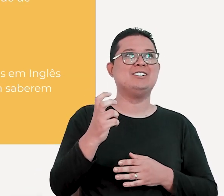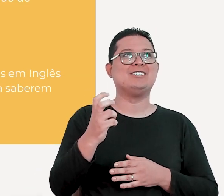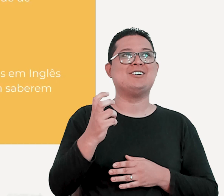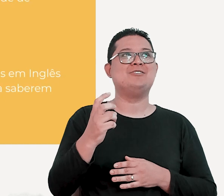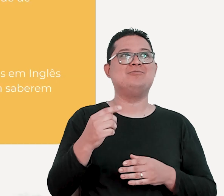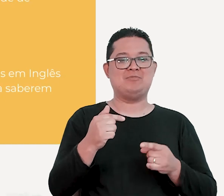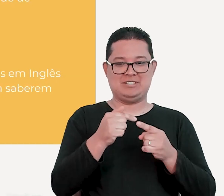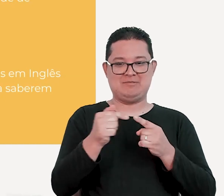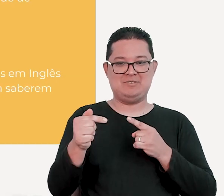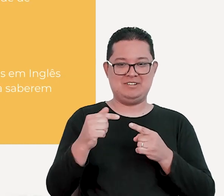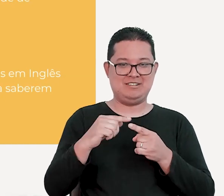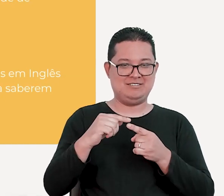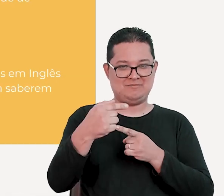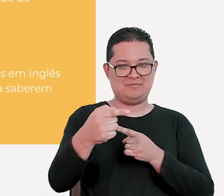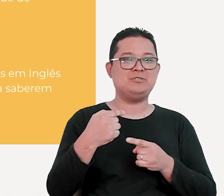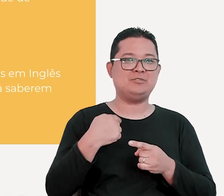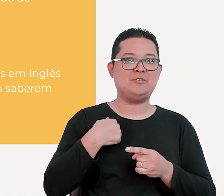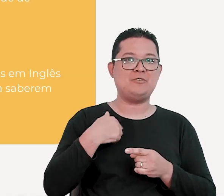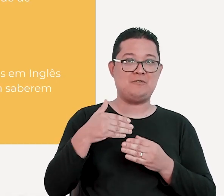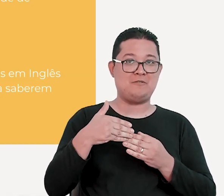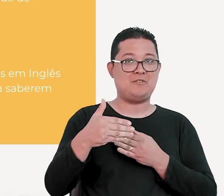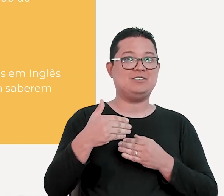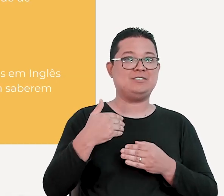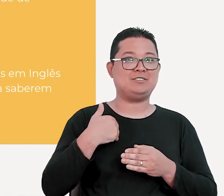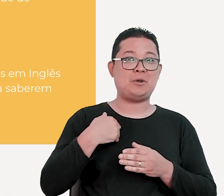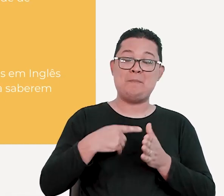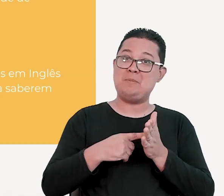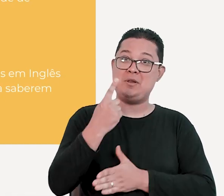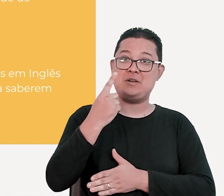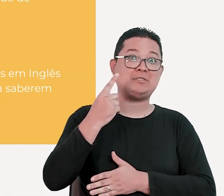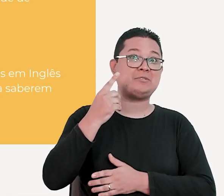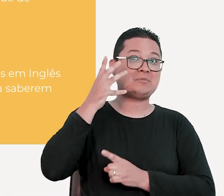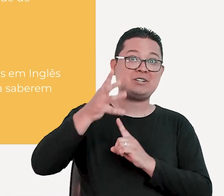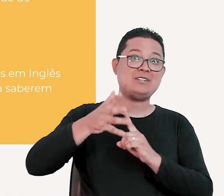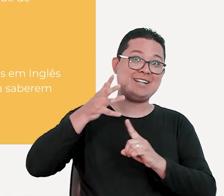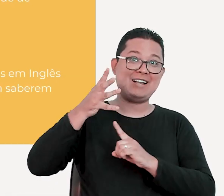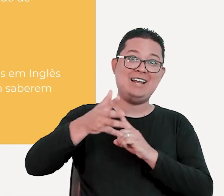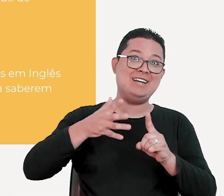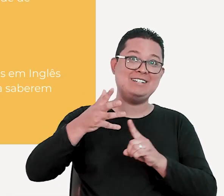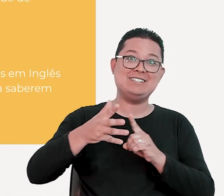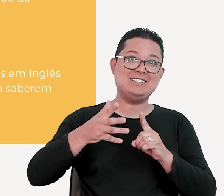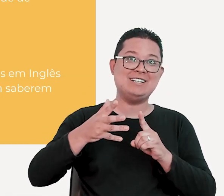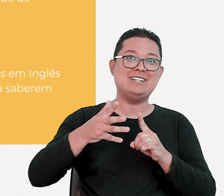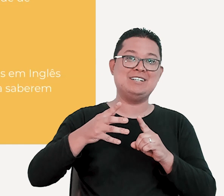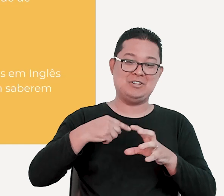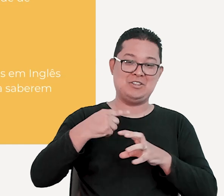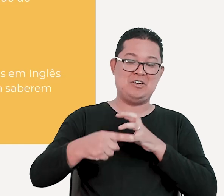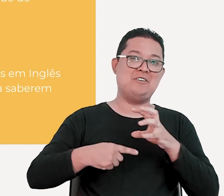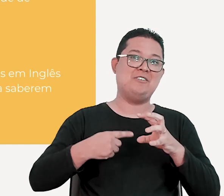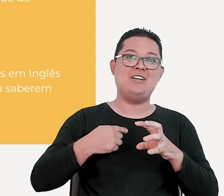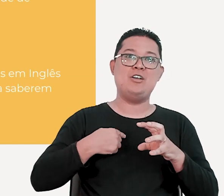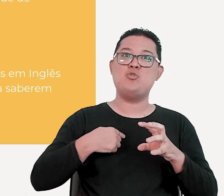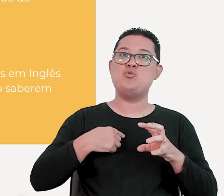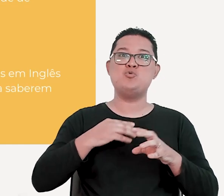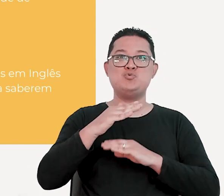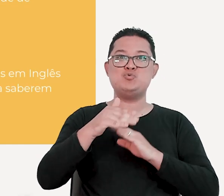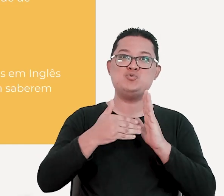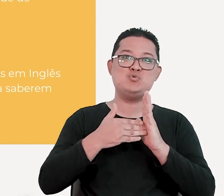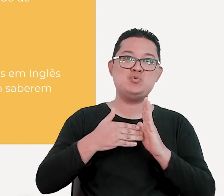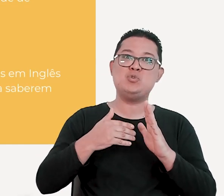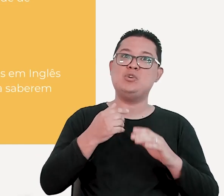semana, eu vou dar uma palestra, vai ser minha primeira conferência internacional, tudo em inglês, eu bolei toda a apresentação, é muito